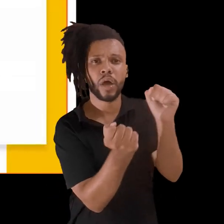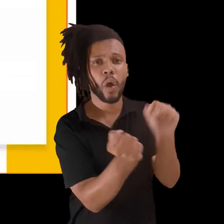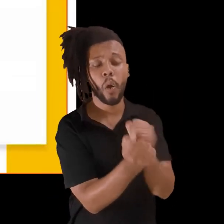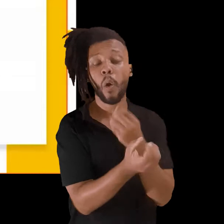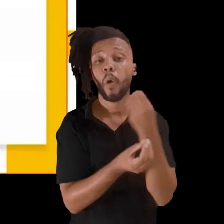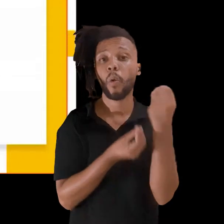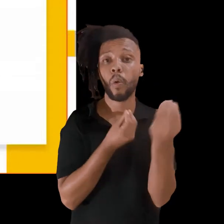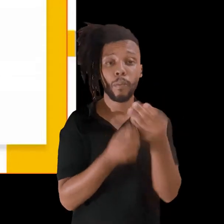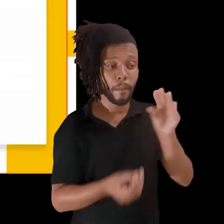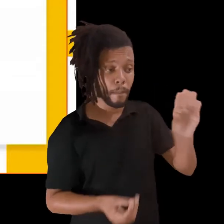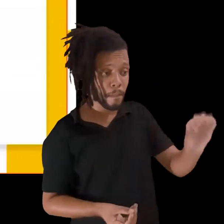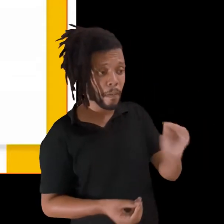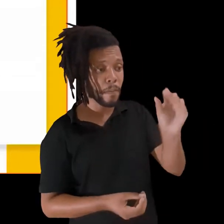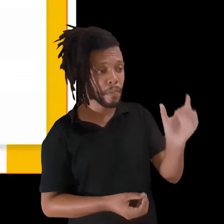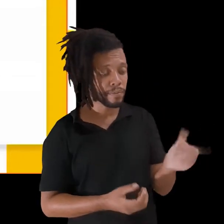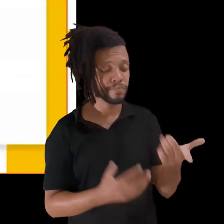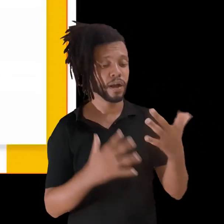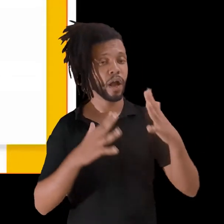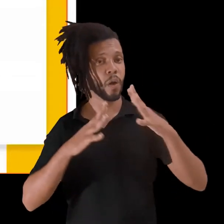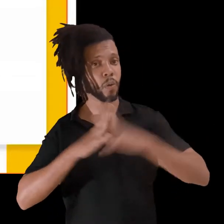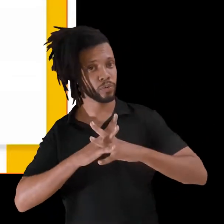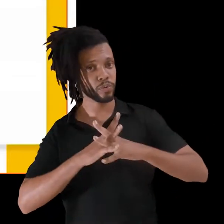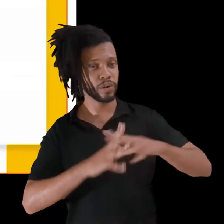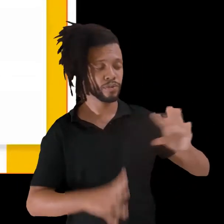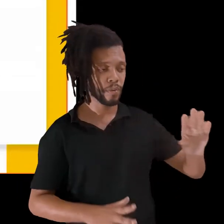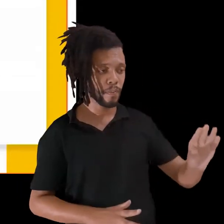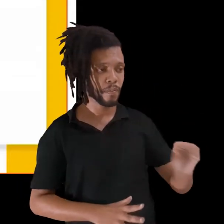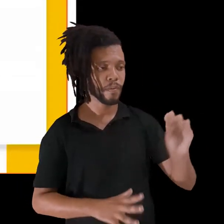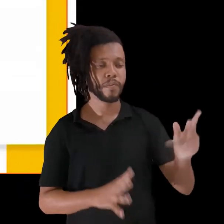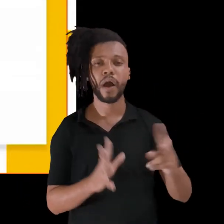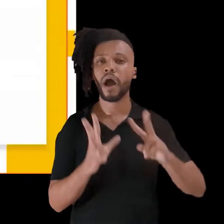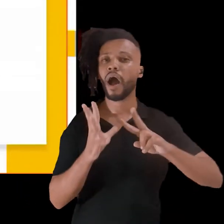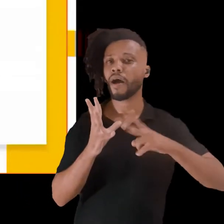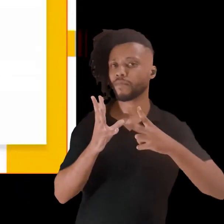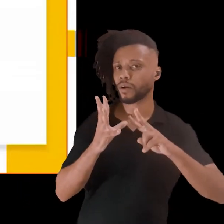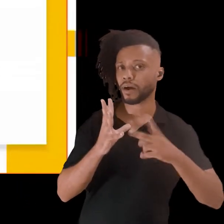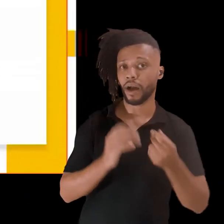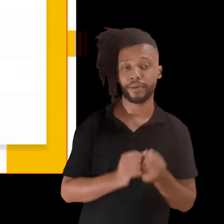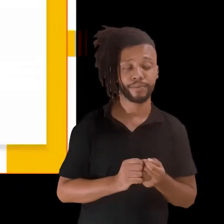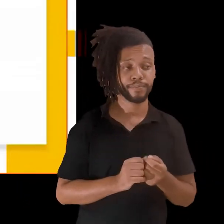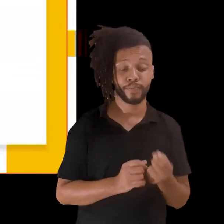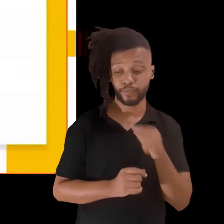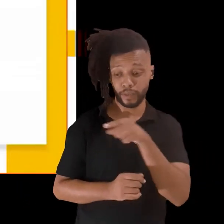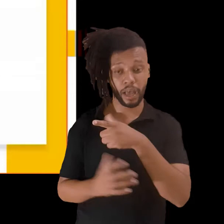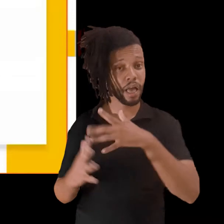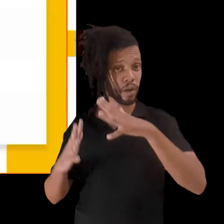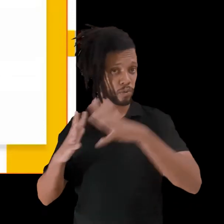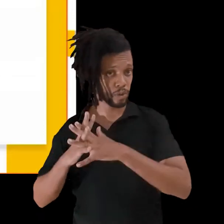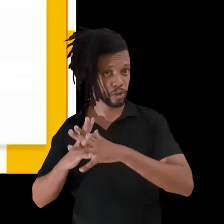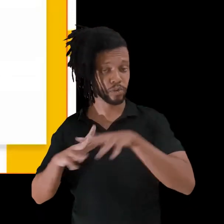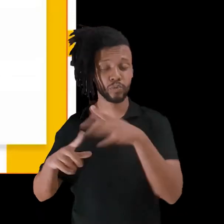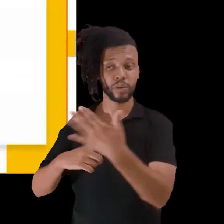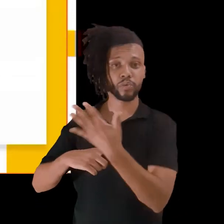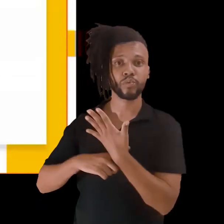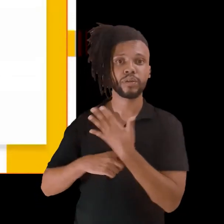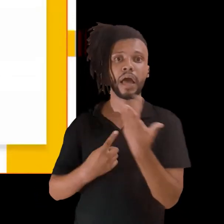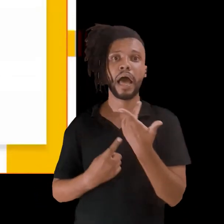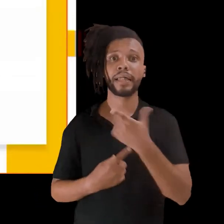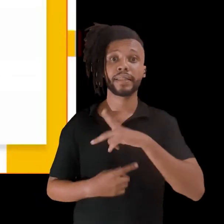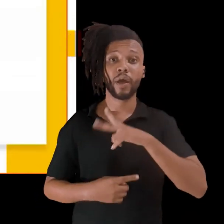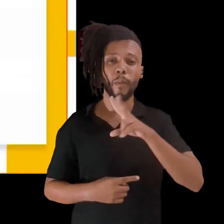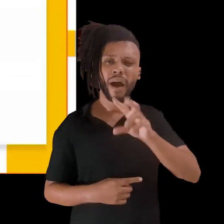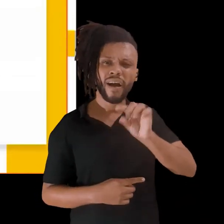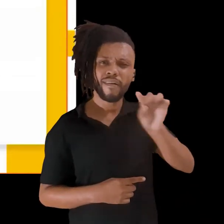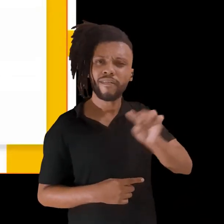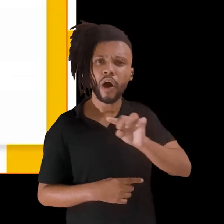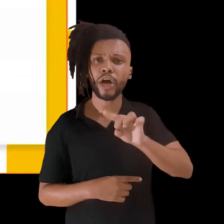as consoantes e as vogais. As consoantes nos ajudam a projetar as nossas vozes